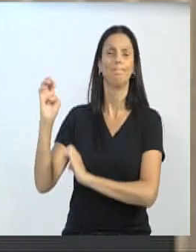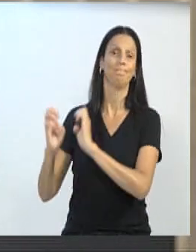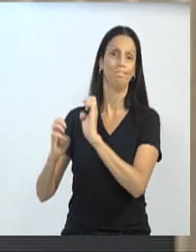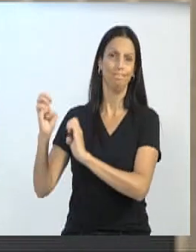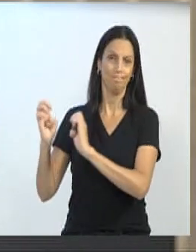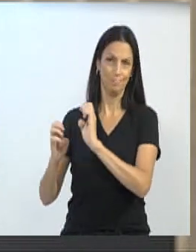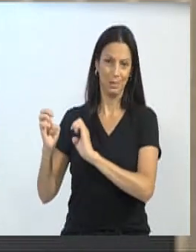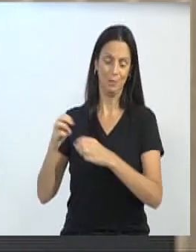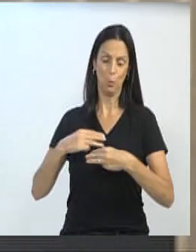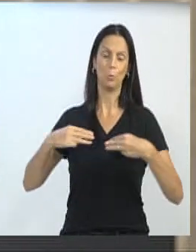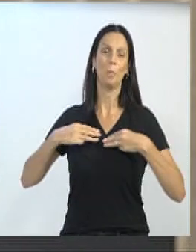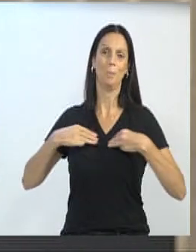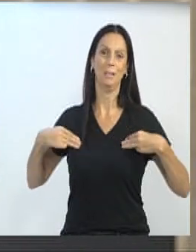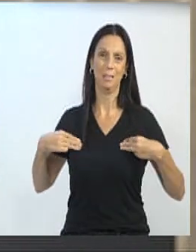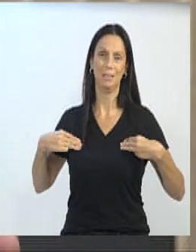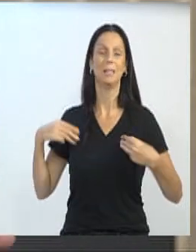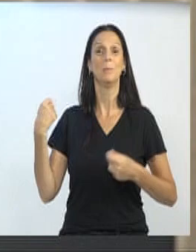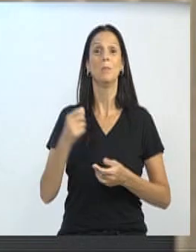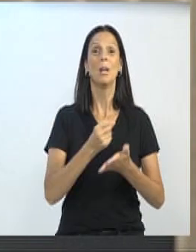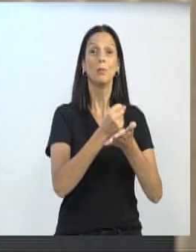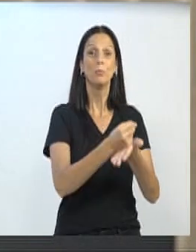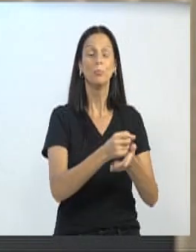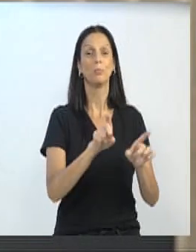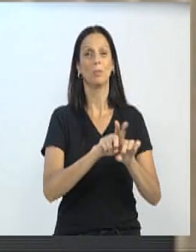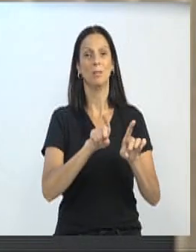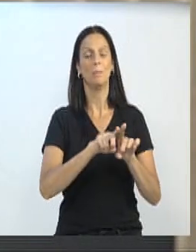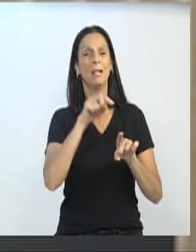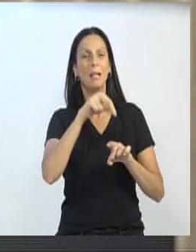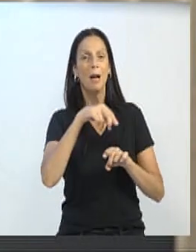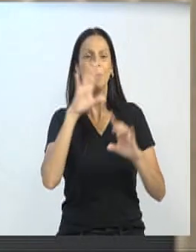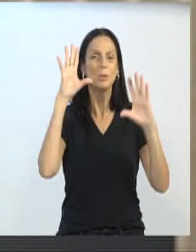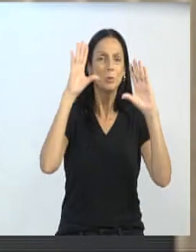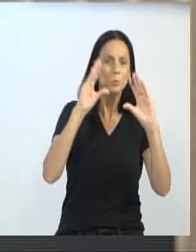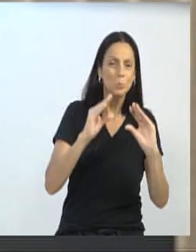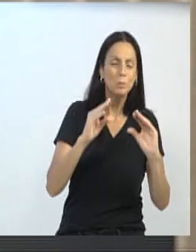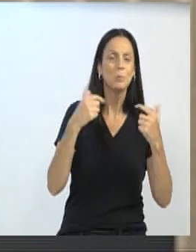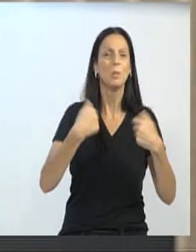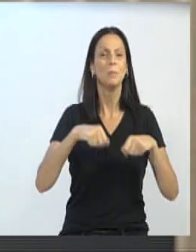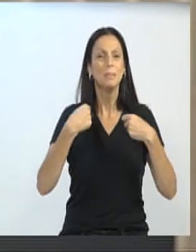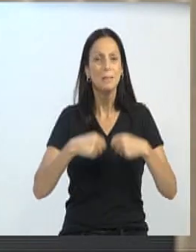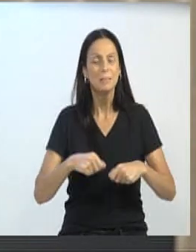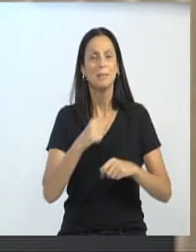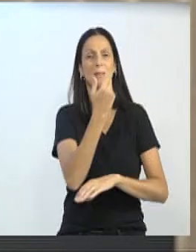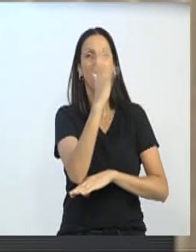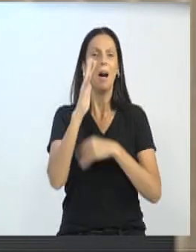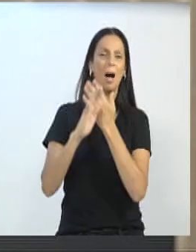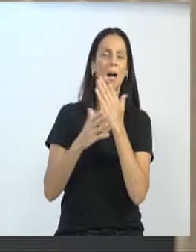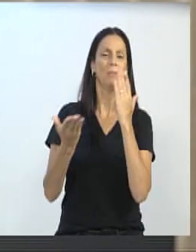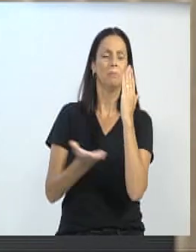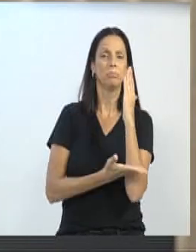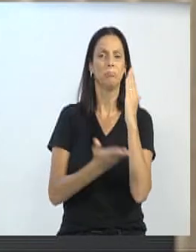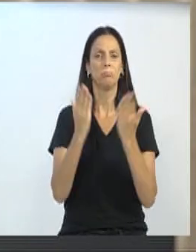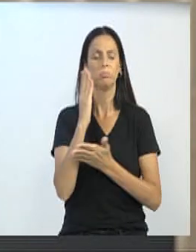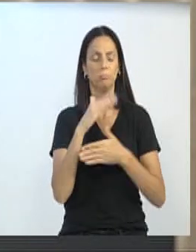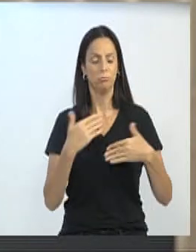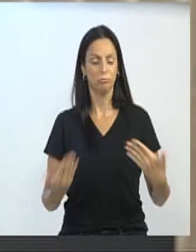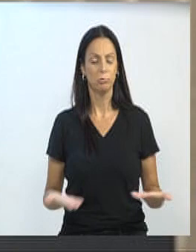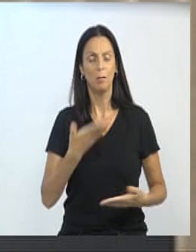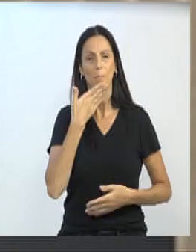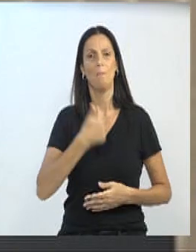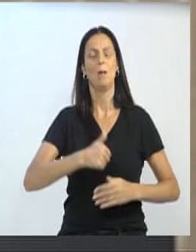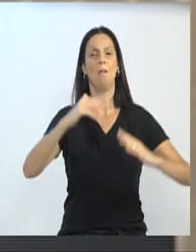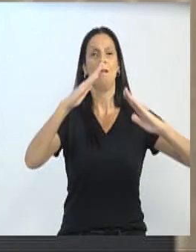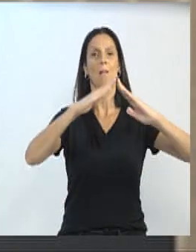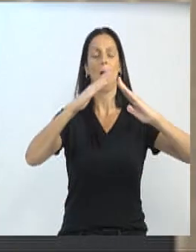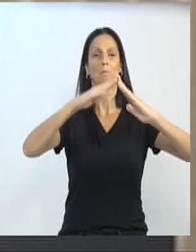dessa iluminismo para poder usar esse espaço Então parabéns essa esse é o nosso trabalho